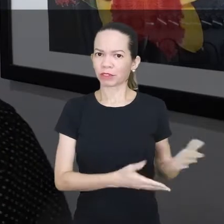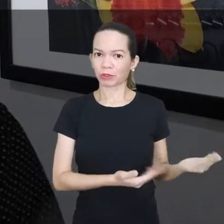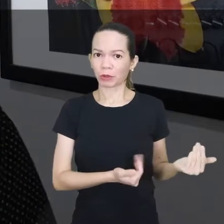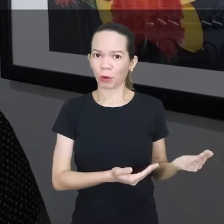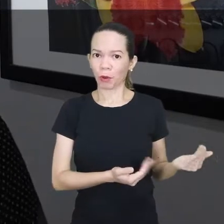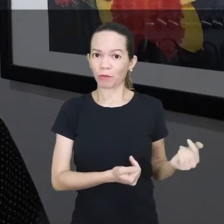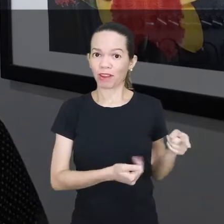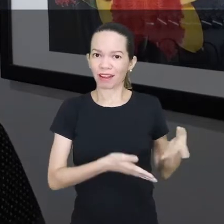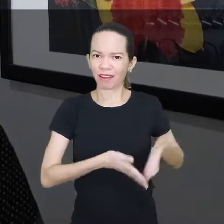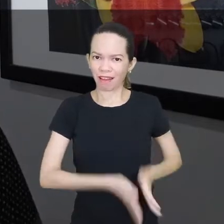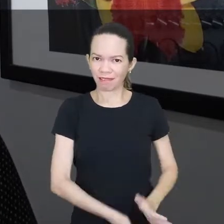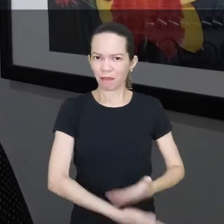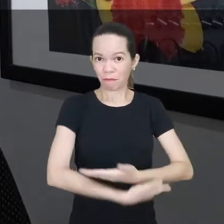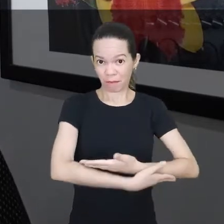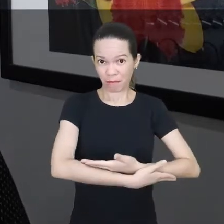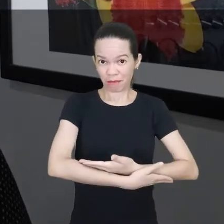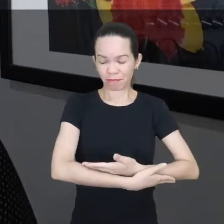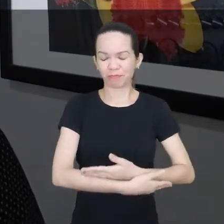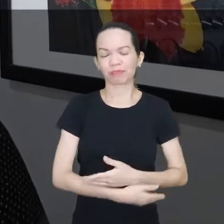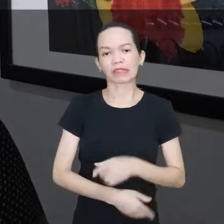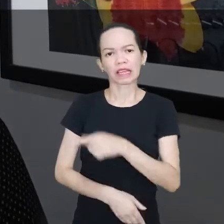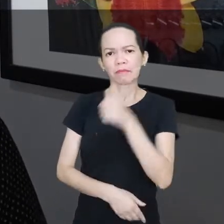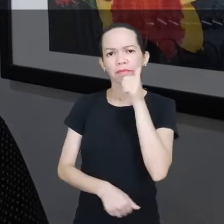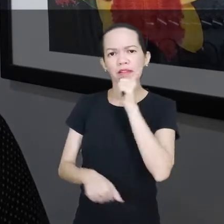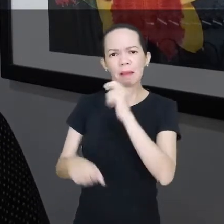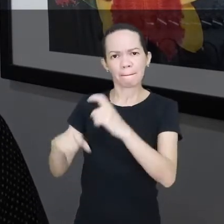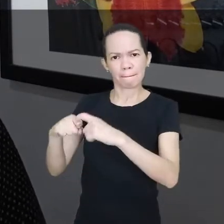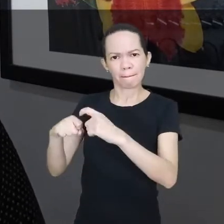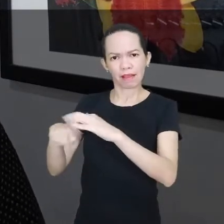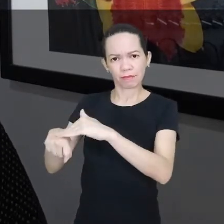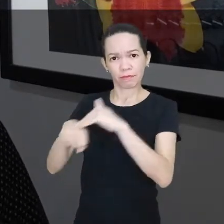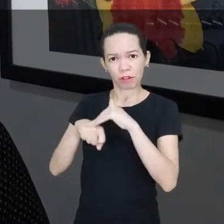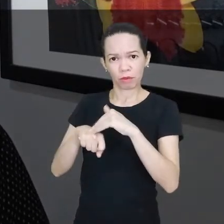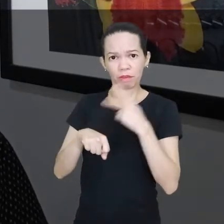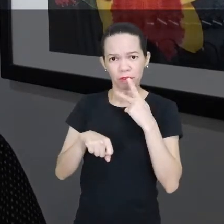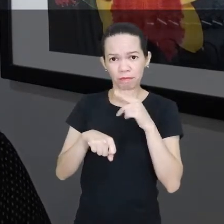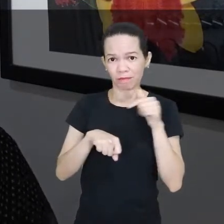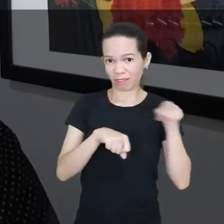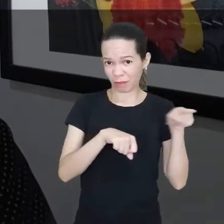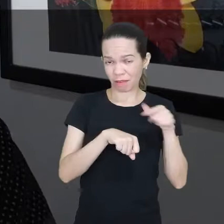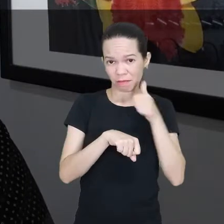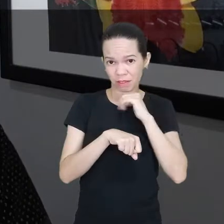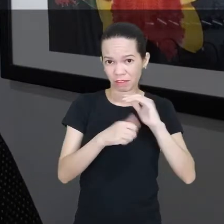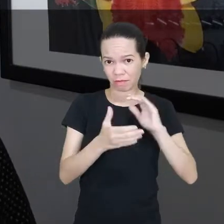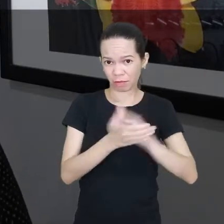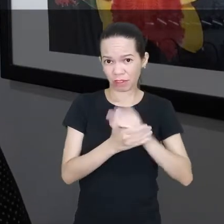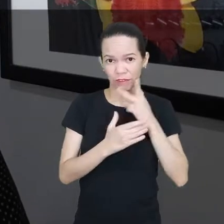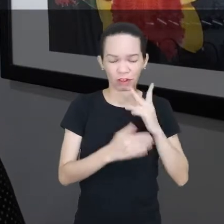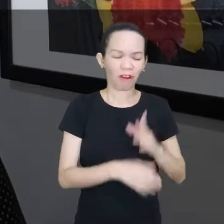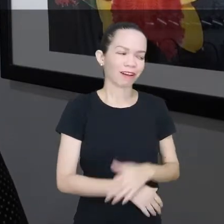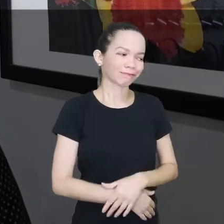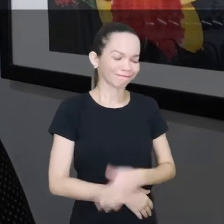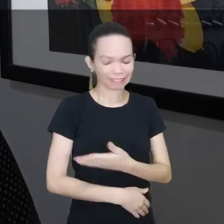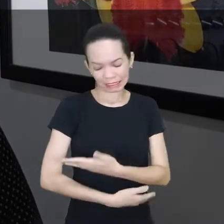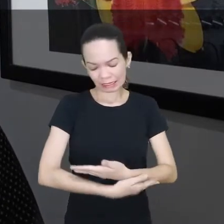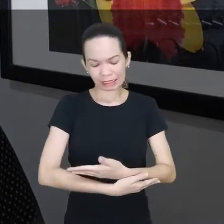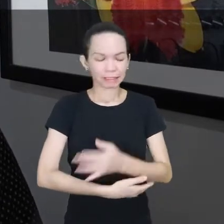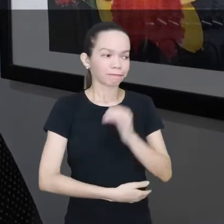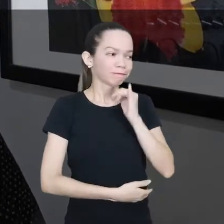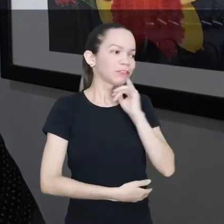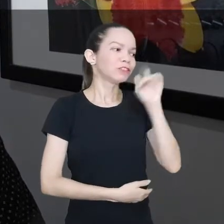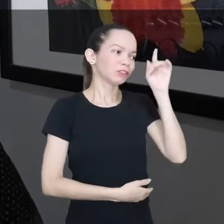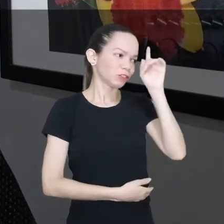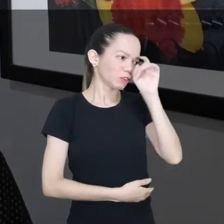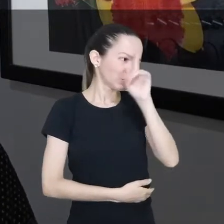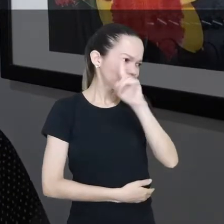nasceu, uma médica chegou para minha esposa e falou, olha, infelizmente ele não vai conseguir sobreviver, não terá como ele